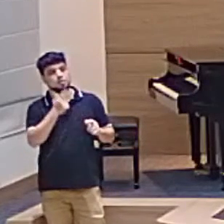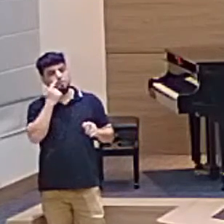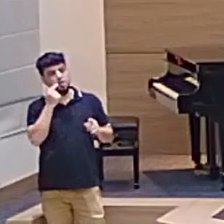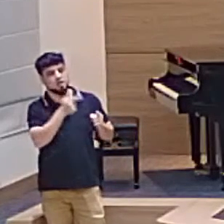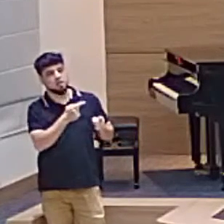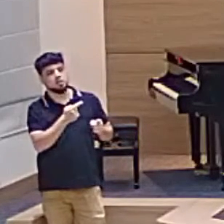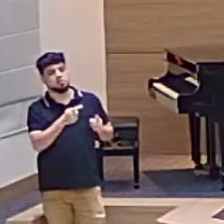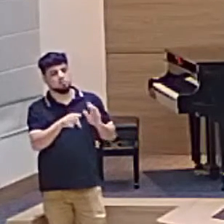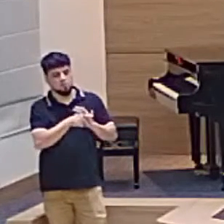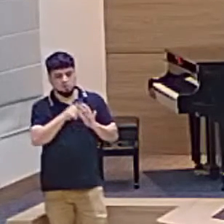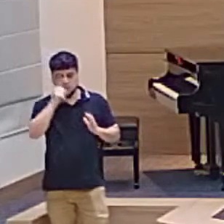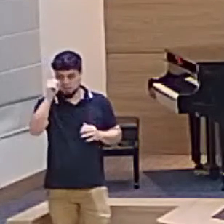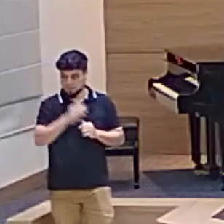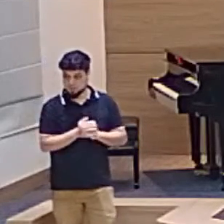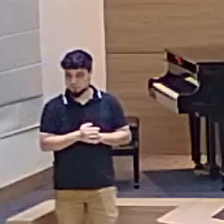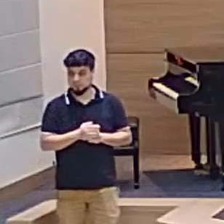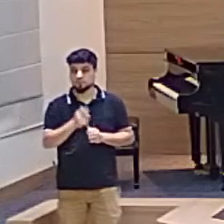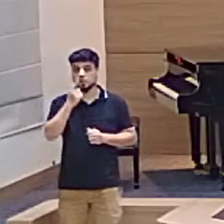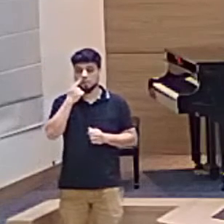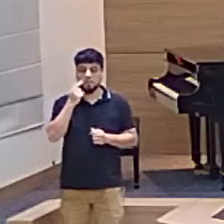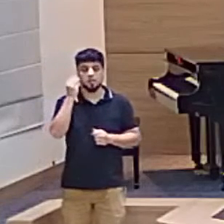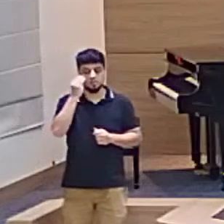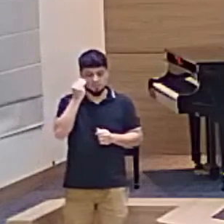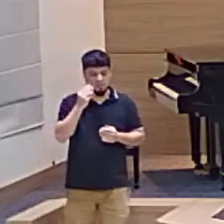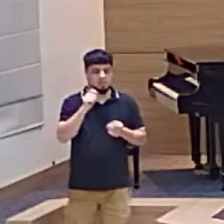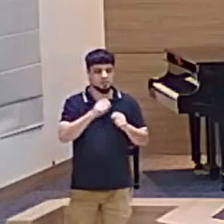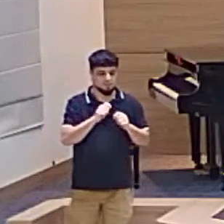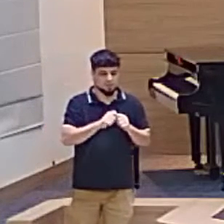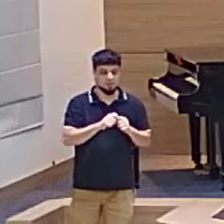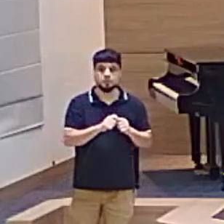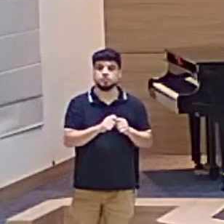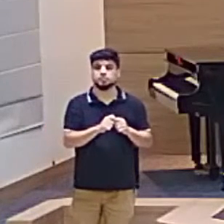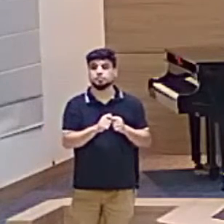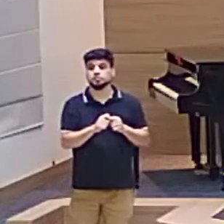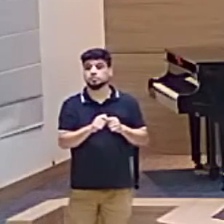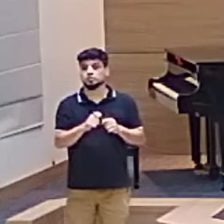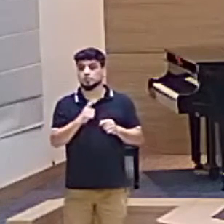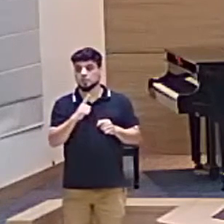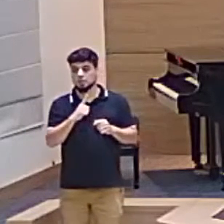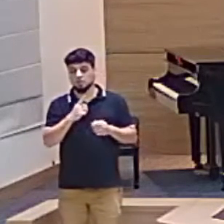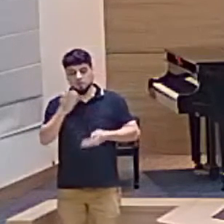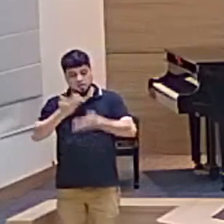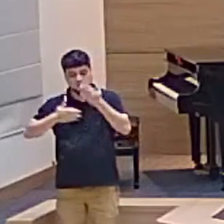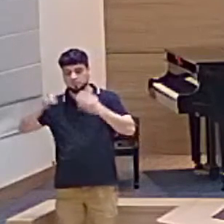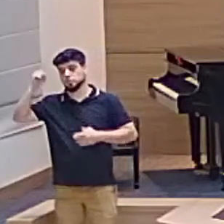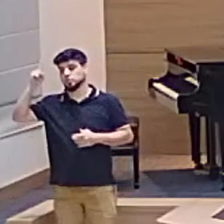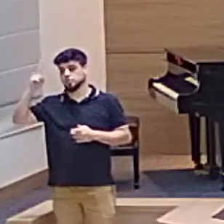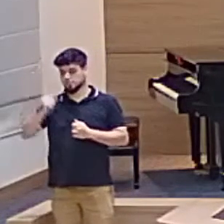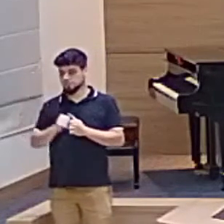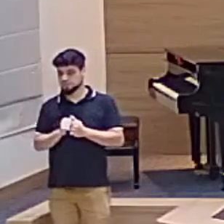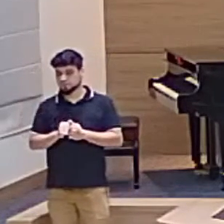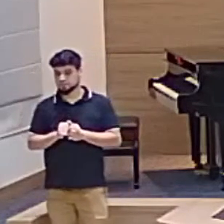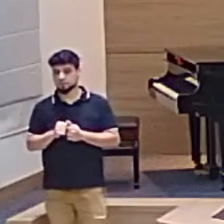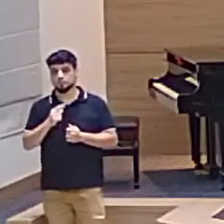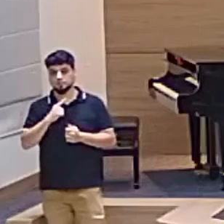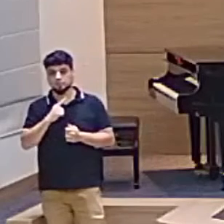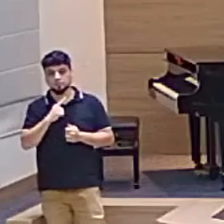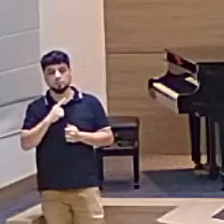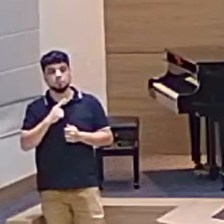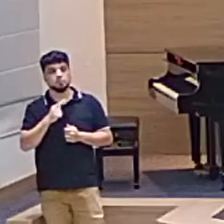homem de Deus porque o pai teve experiência com deus o pai teve relação íntima com Deus o pai